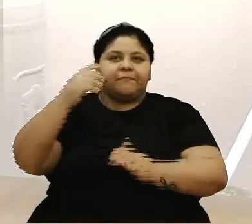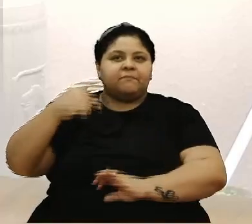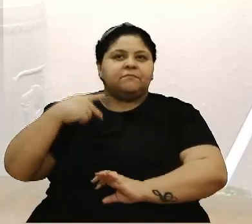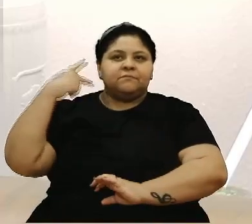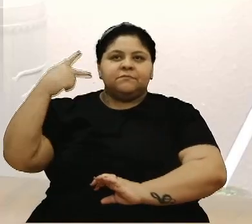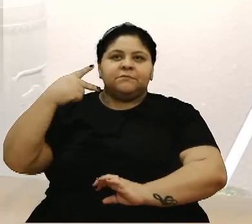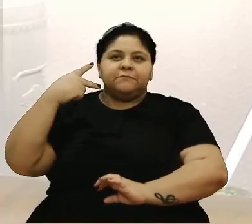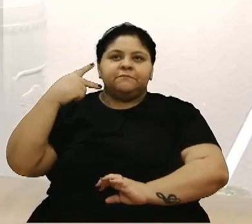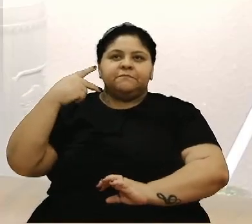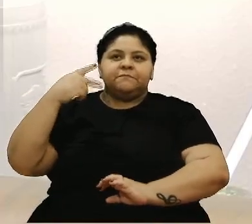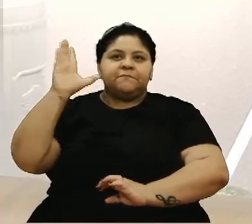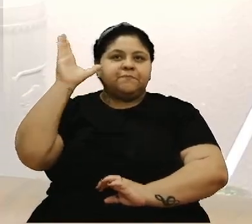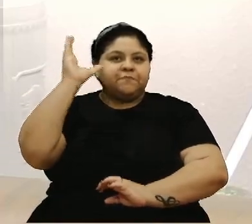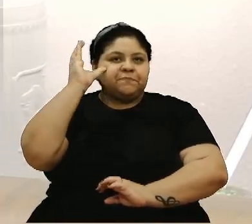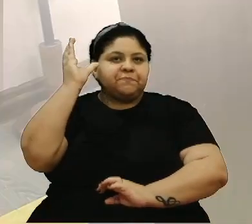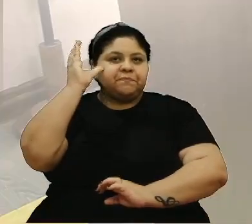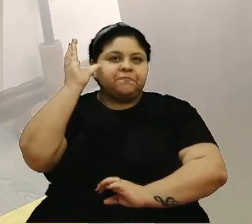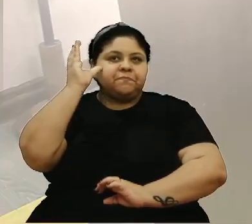Vereador Cadori.